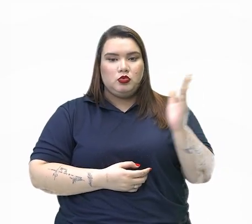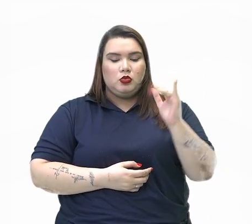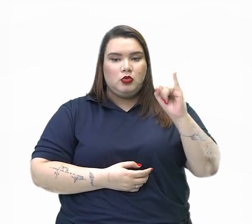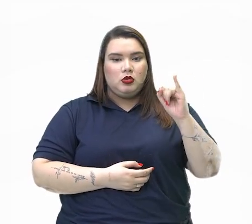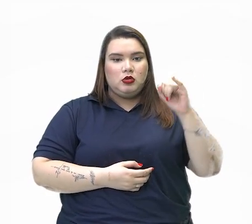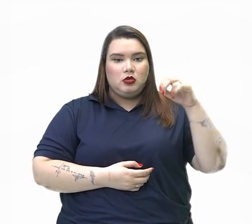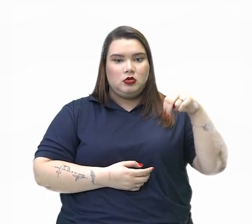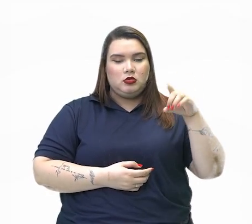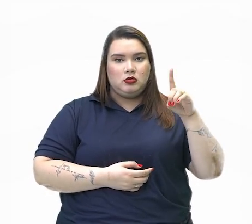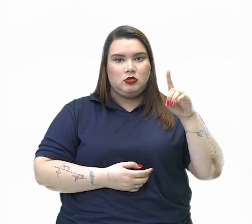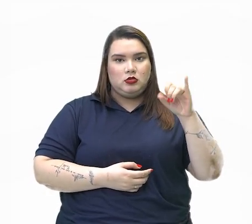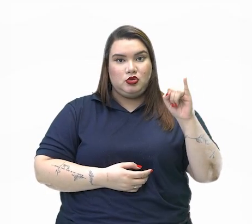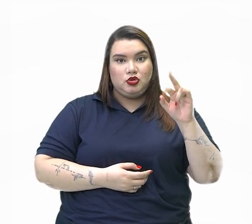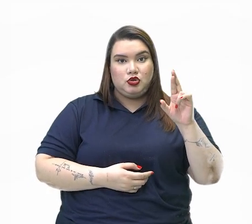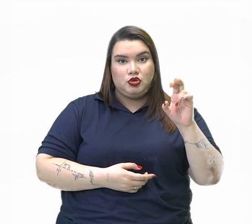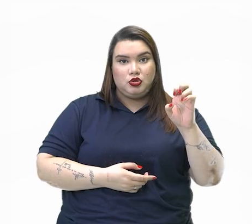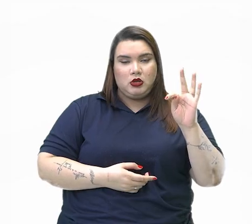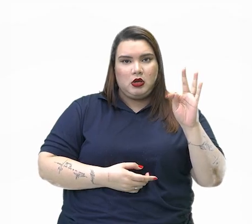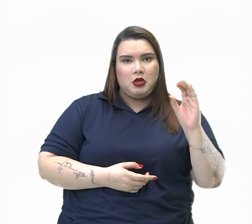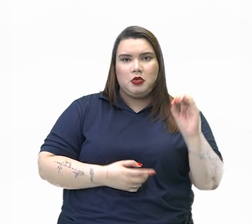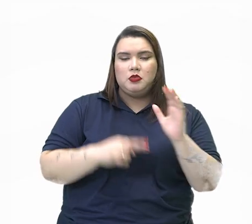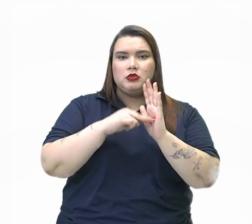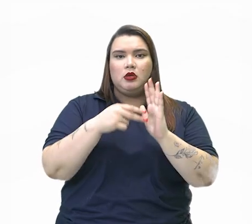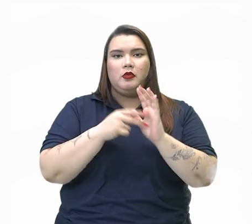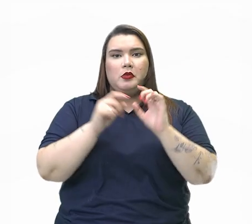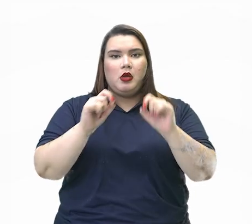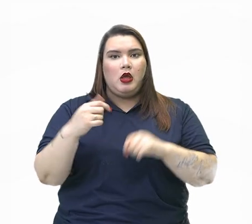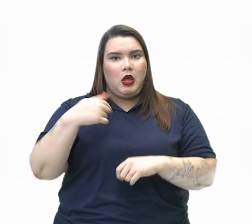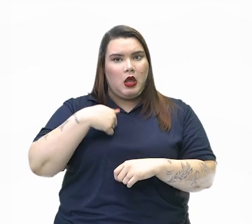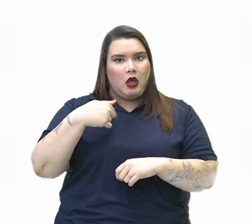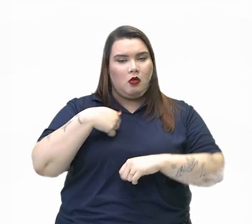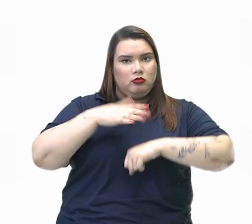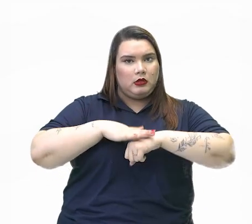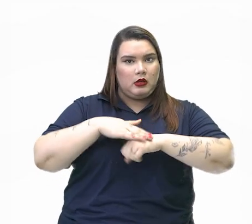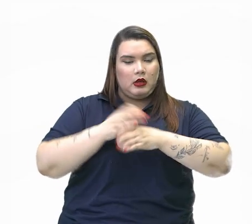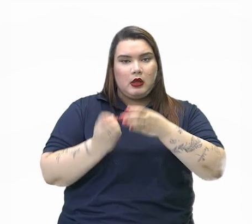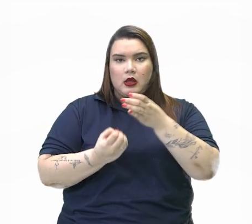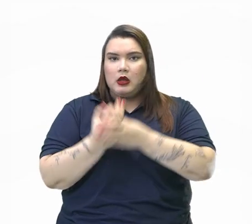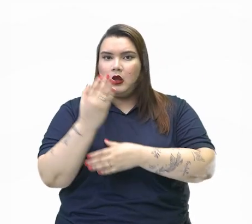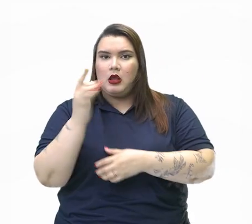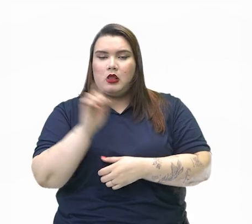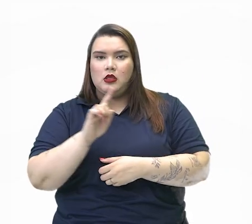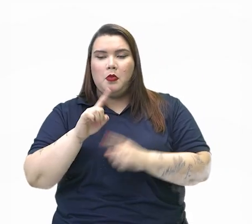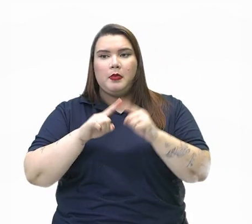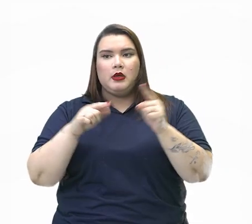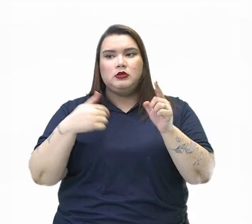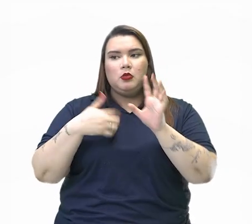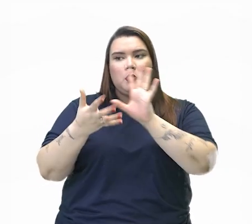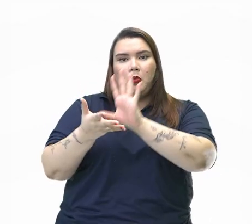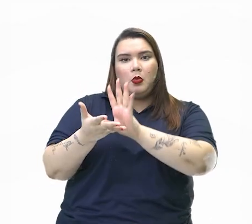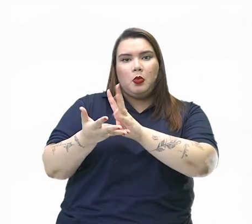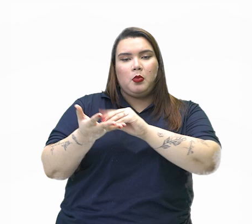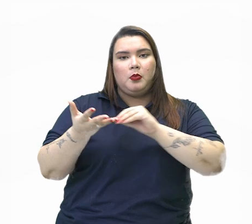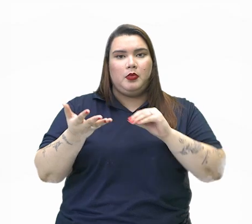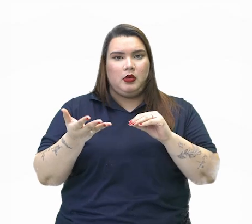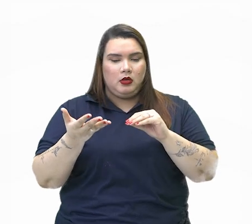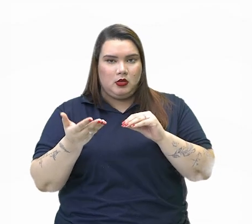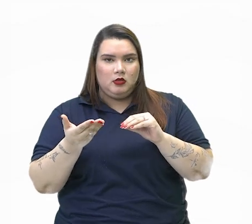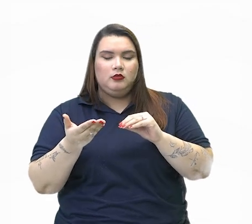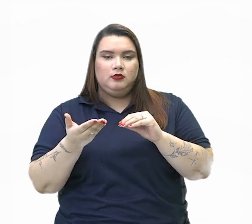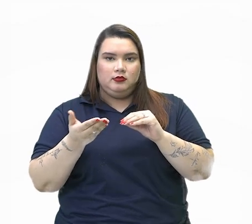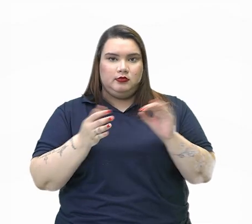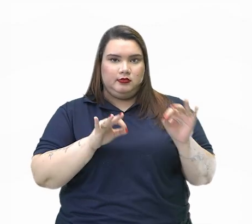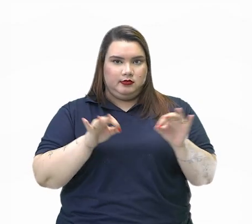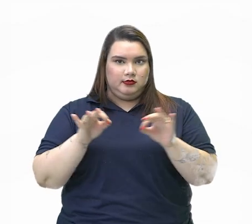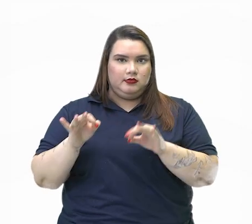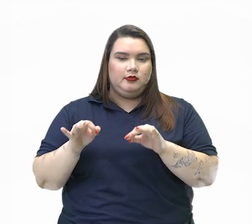eu reproduzo um tipo de discurso, tá? Reported speech, então, é discurso indireto. Não é exatamente o